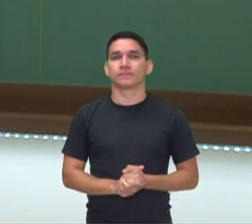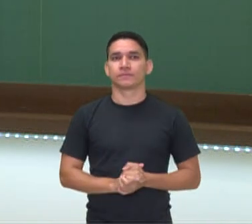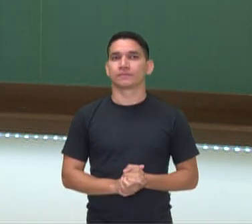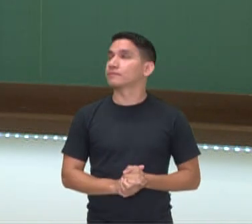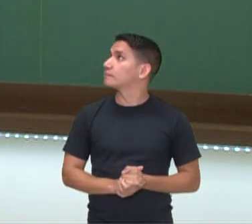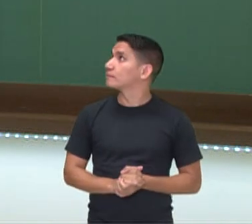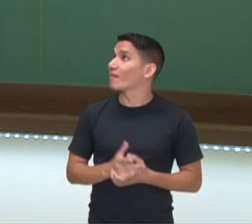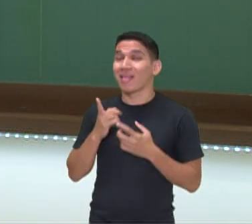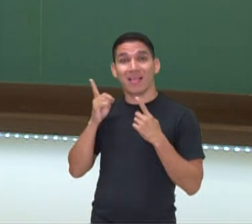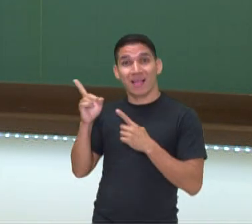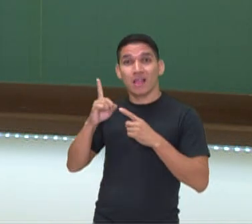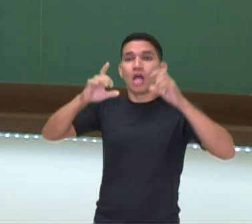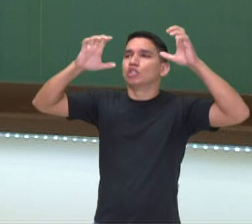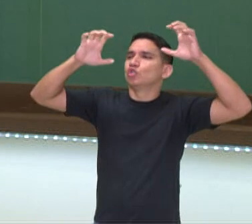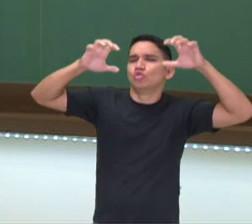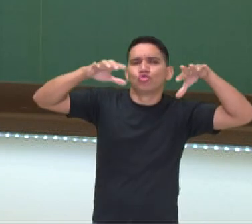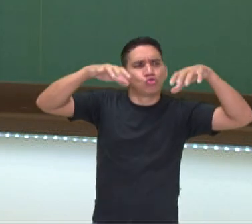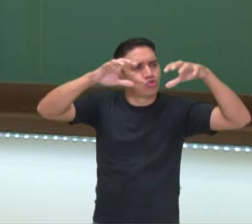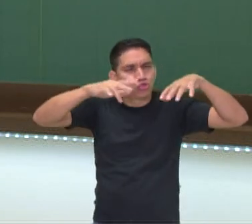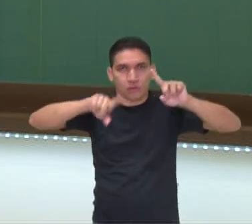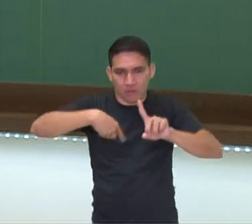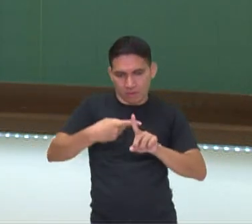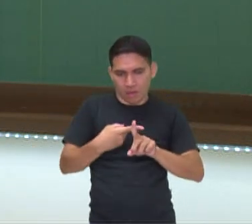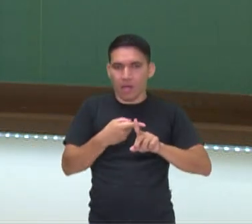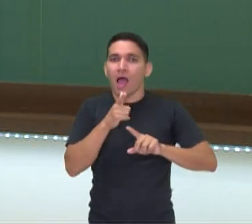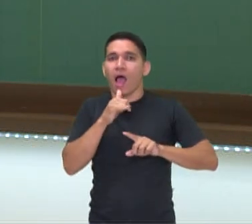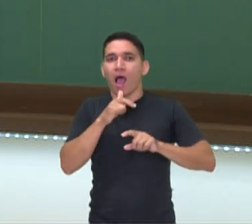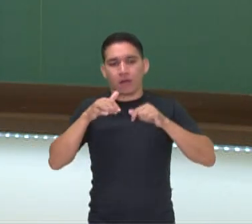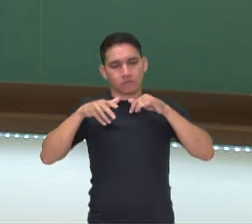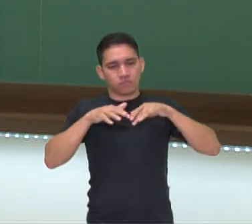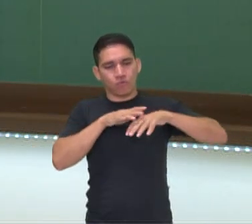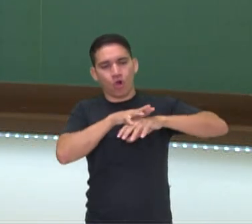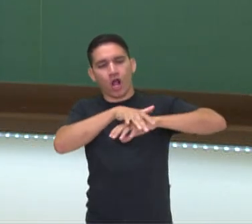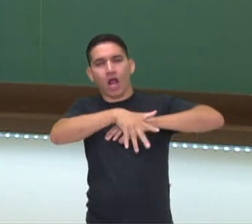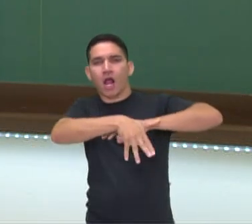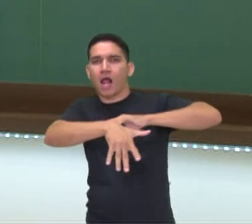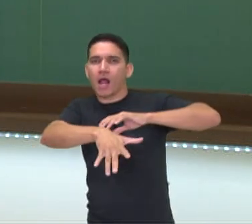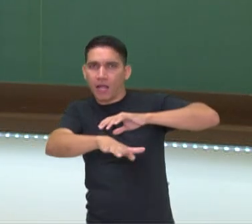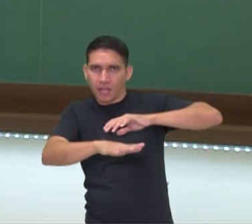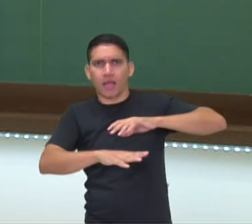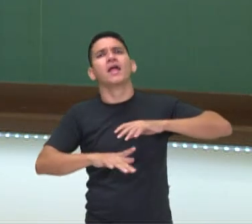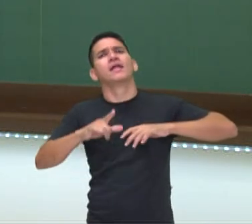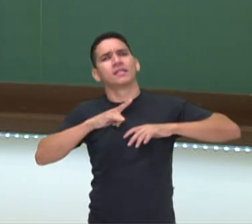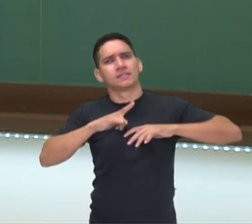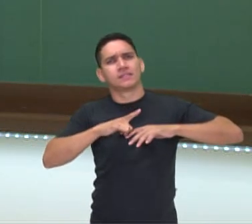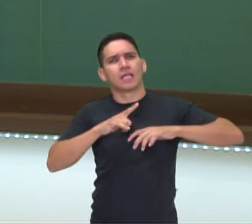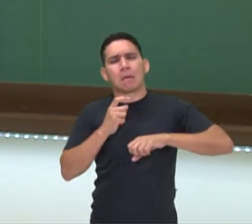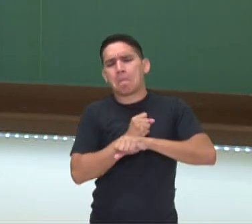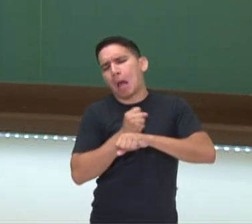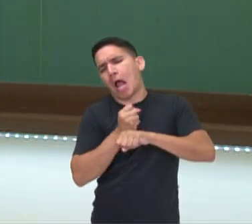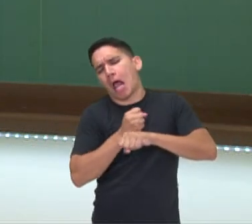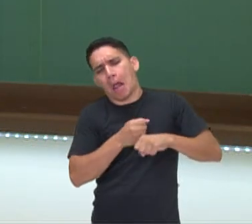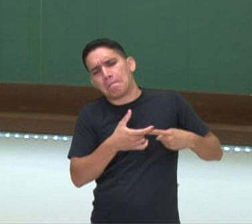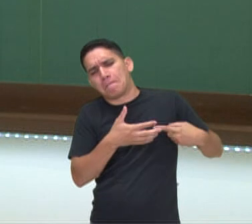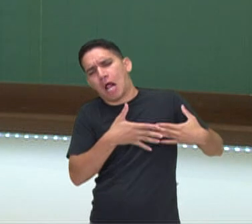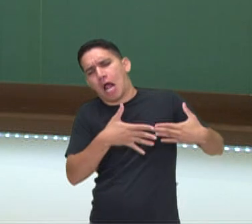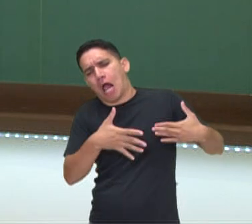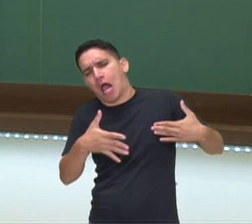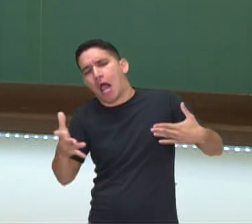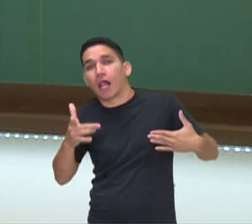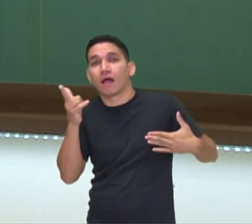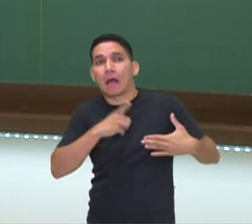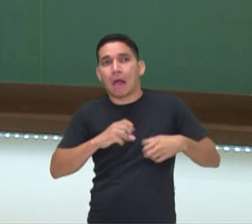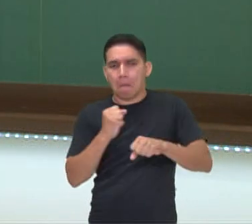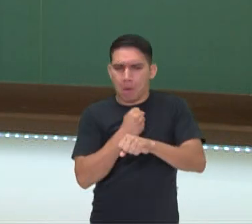que a ação da chuva, a ação da água, ela ocorresse durante um tempo bastante longo, moldando assim